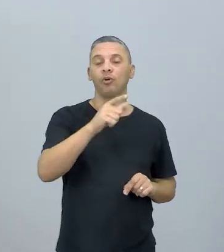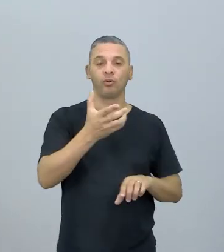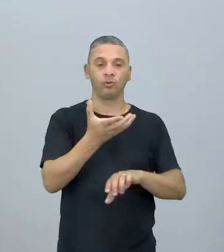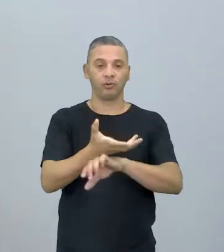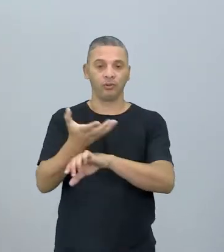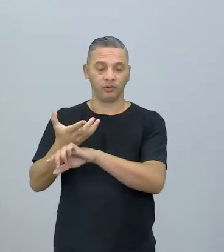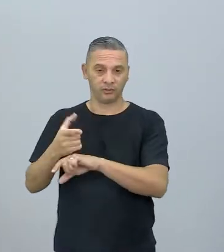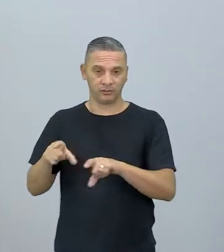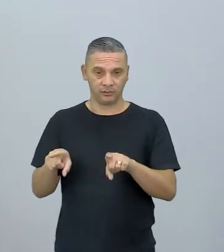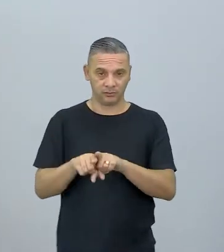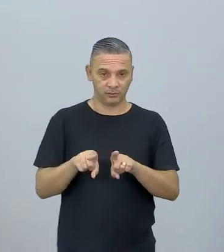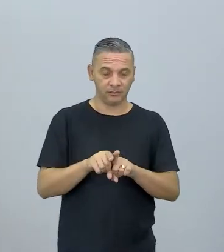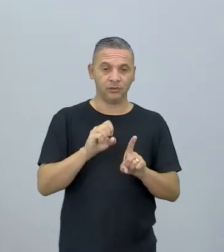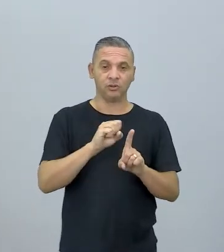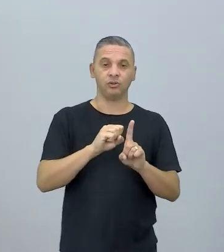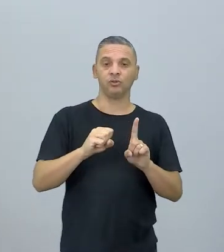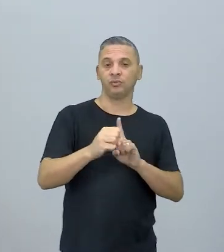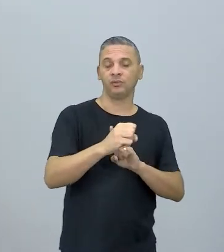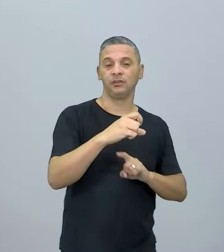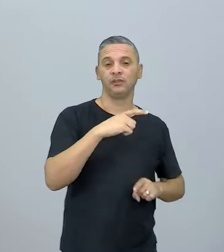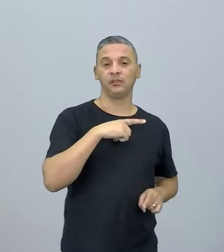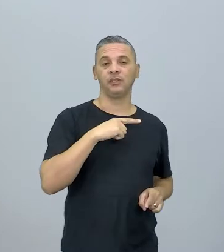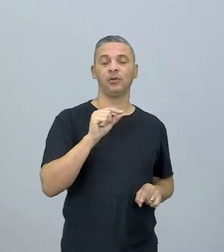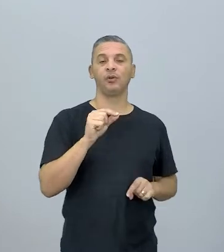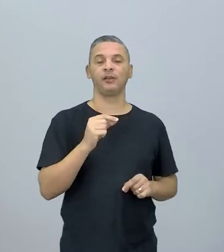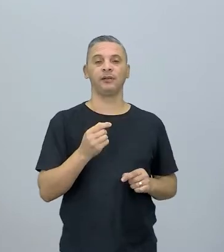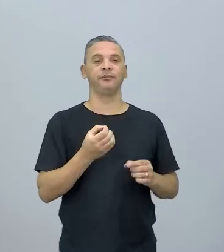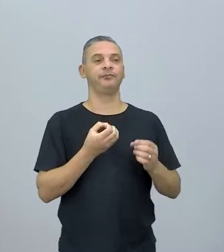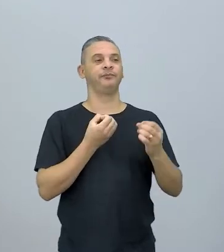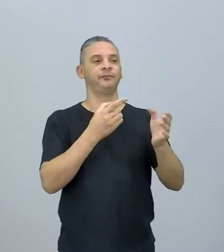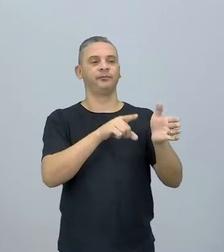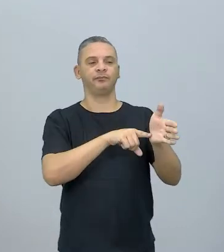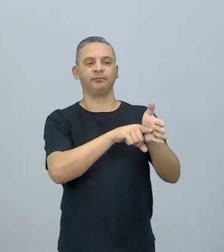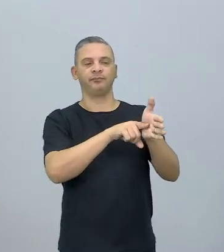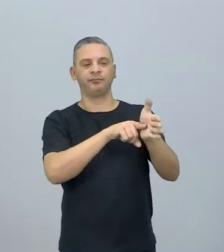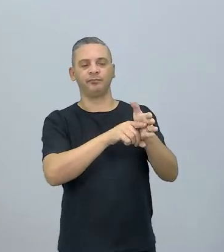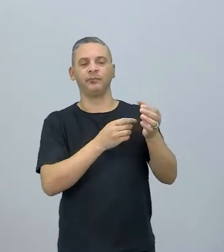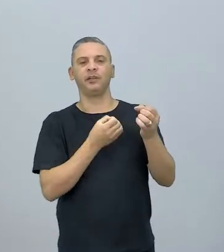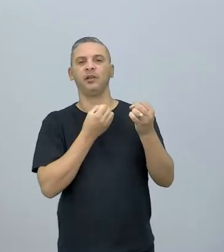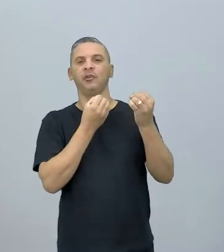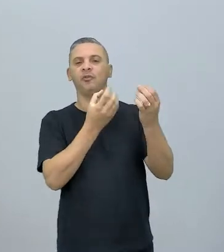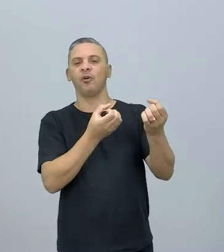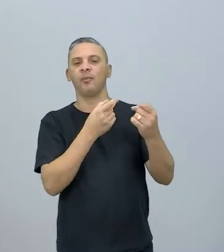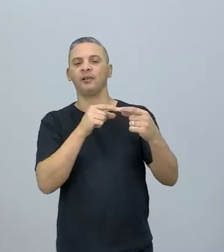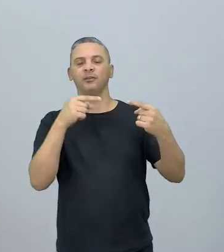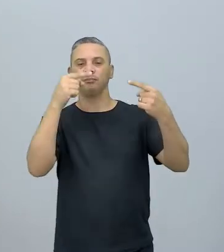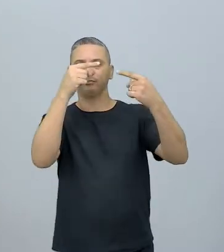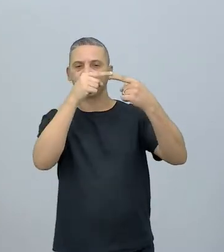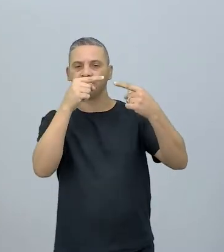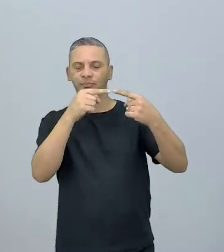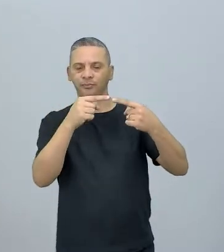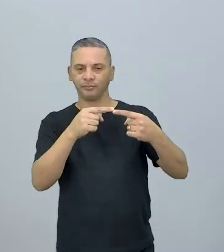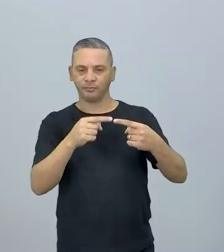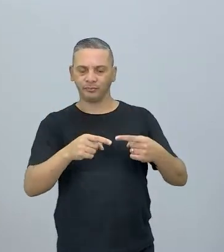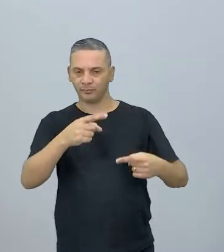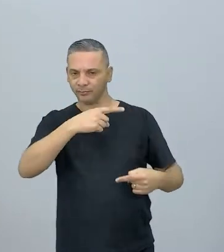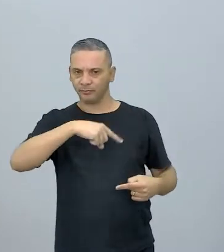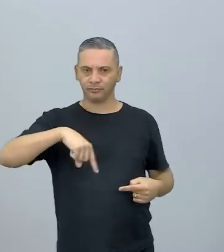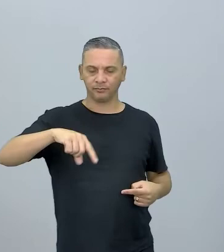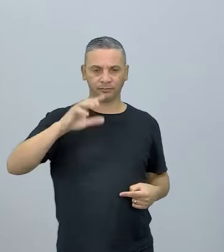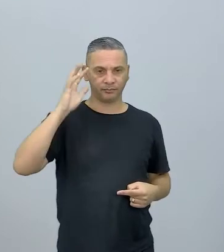científicas, mas na sociologia nós temos os dados que nós precisamos corroborar esse